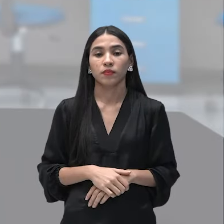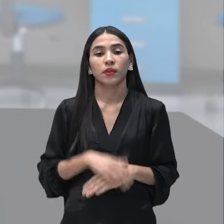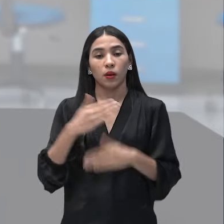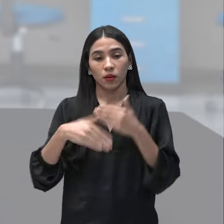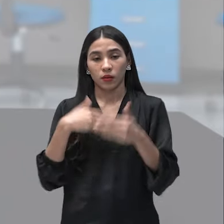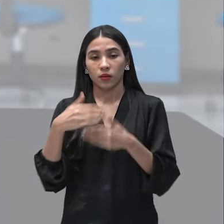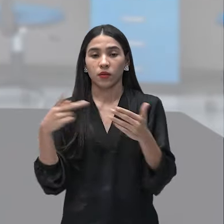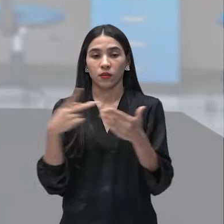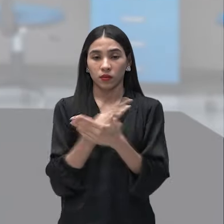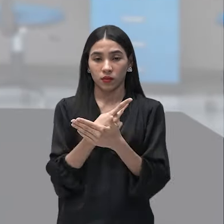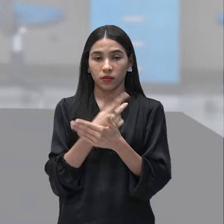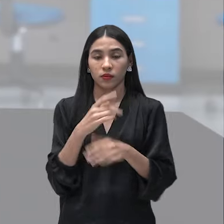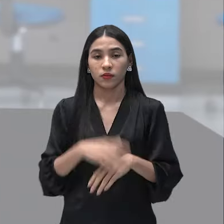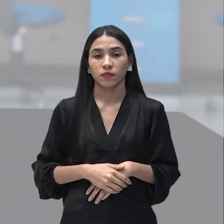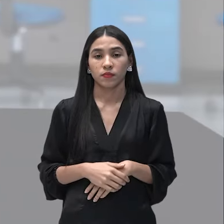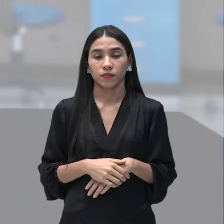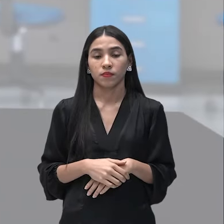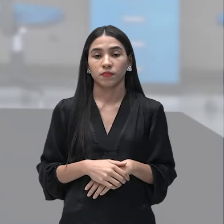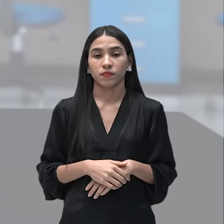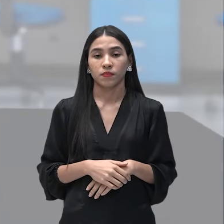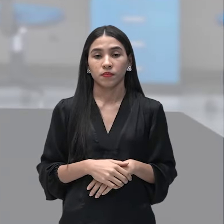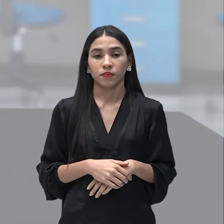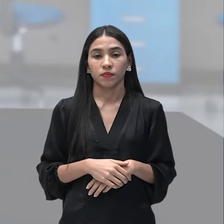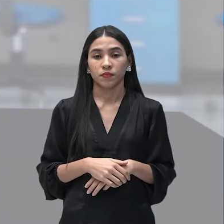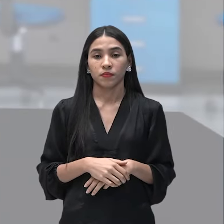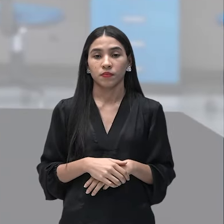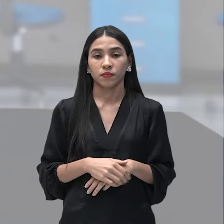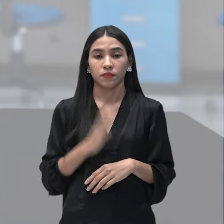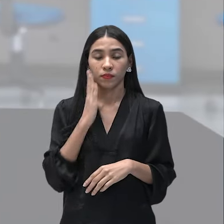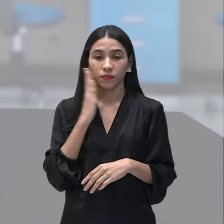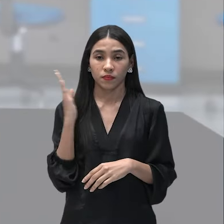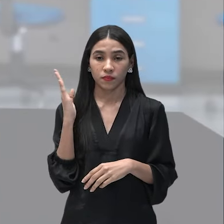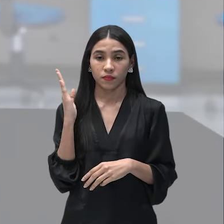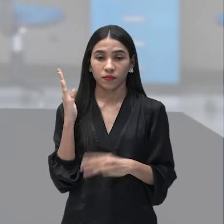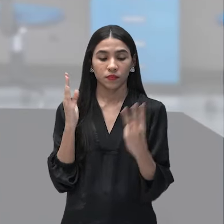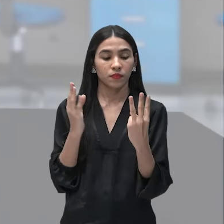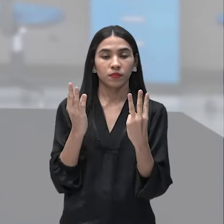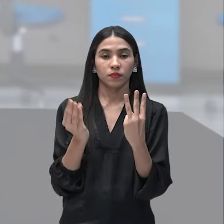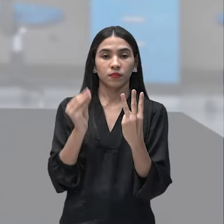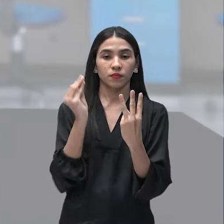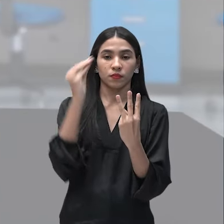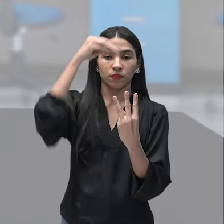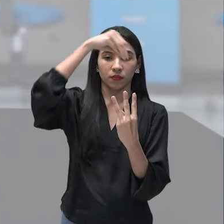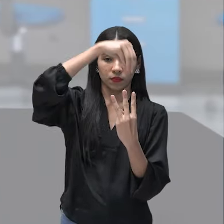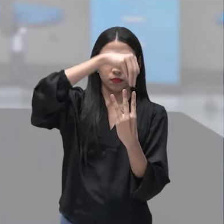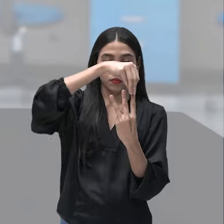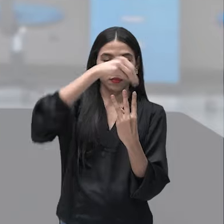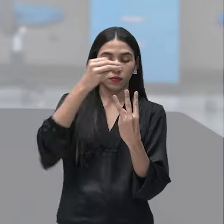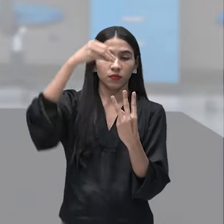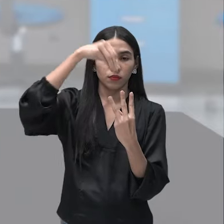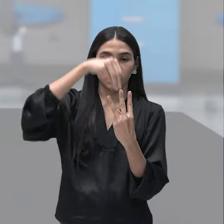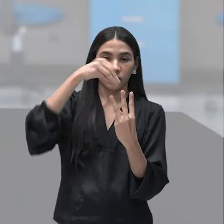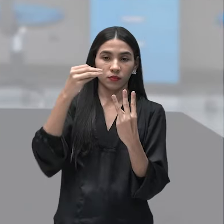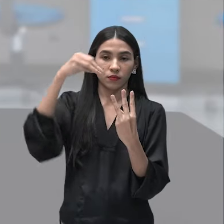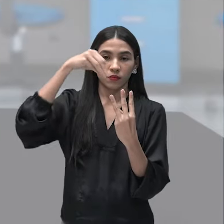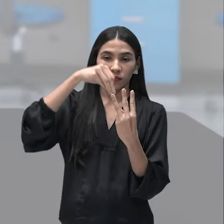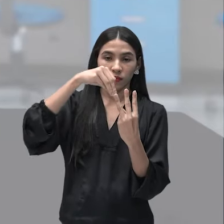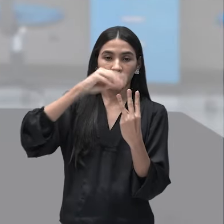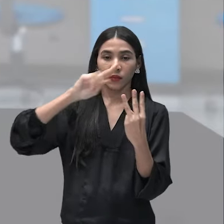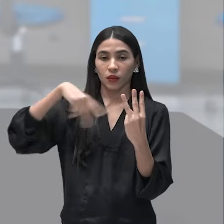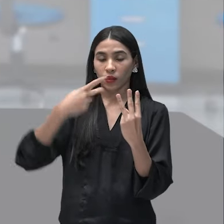aconteça, né? Para que as reações aconteçam dentro do tubo de ensaio, nós iremos fechar cada um deles e